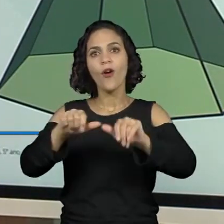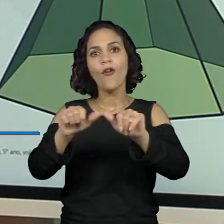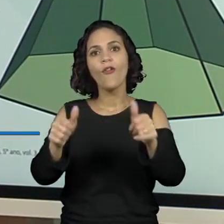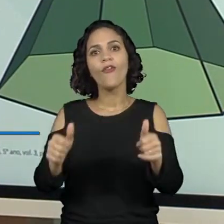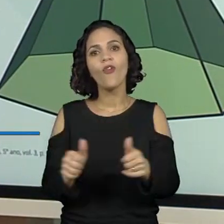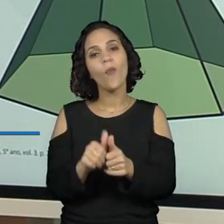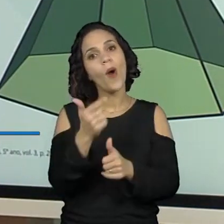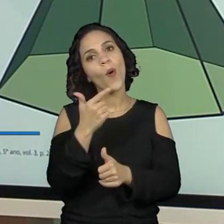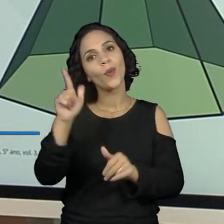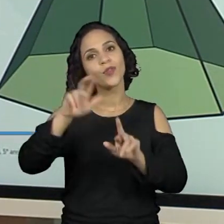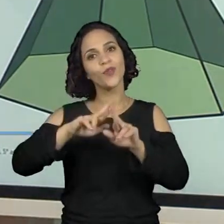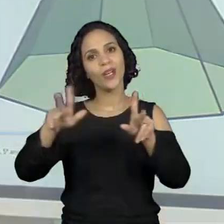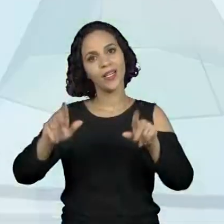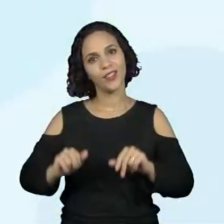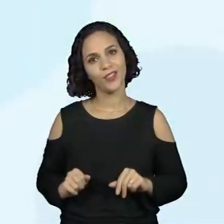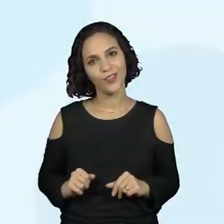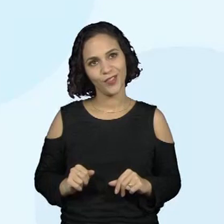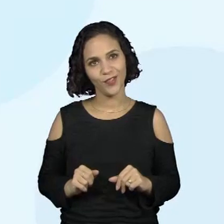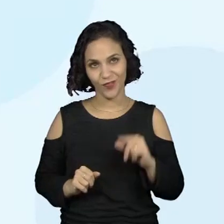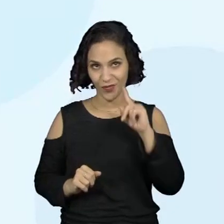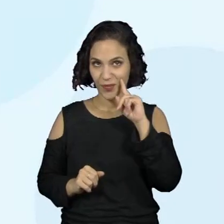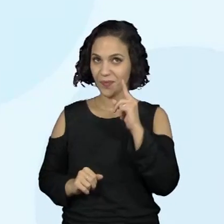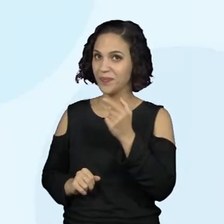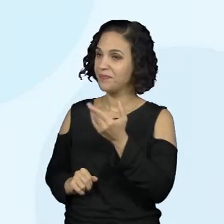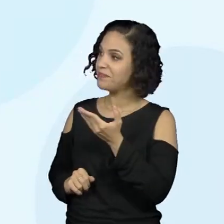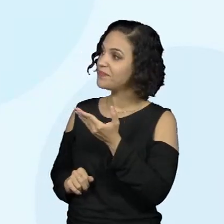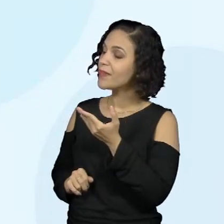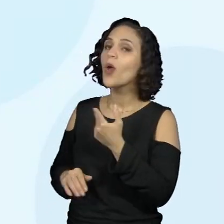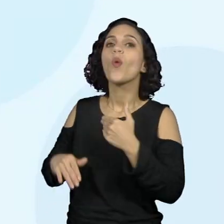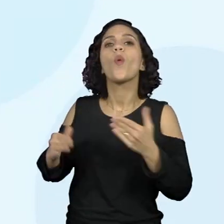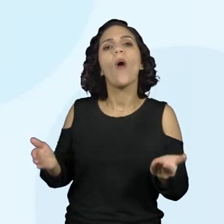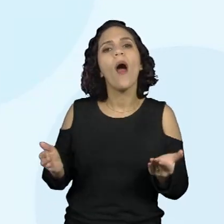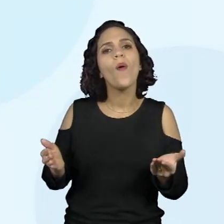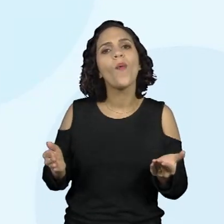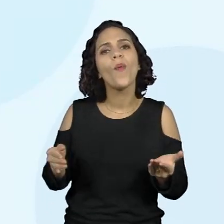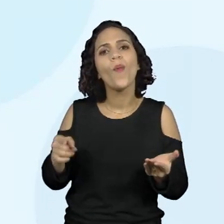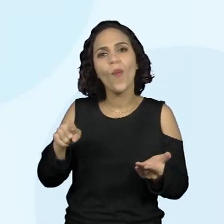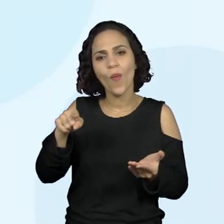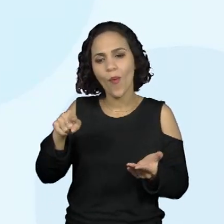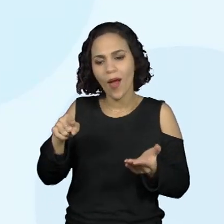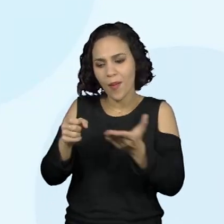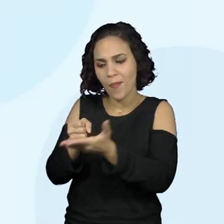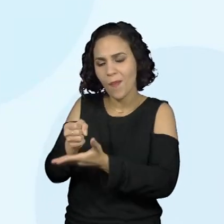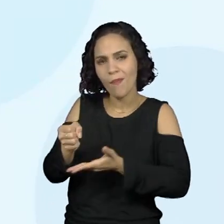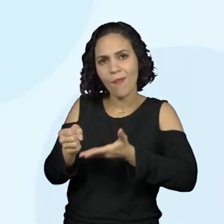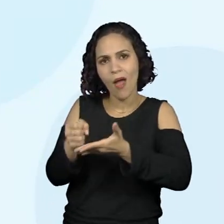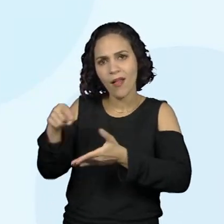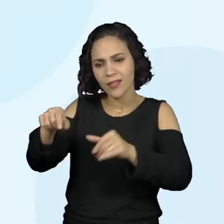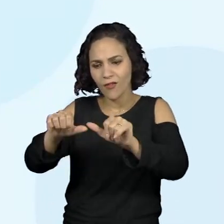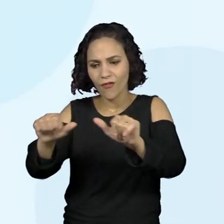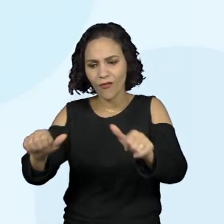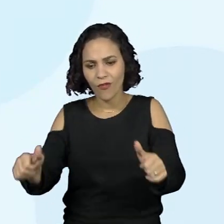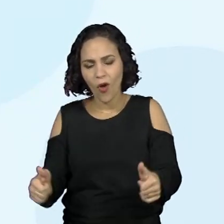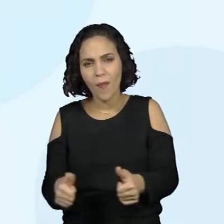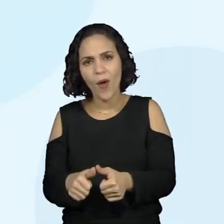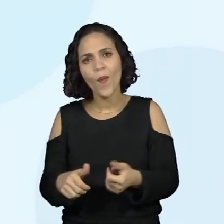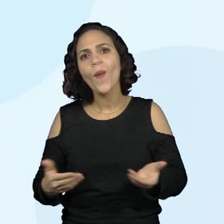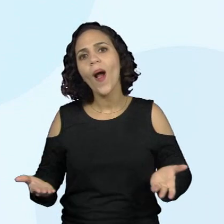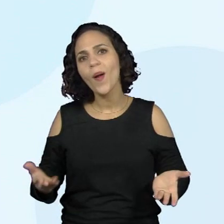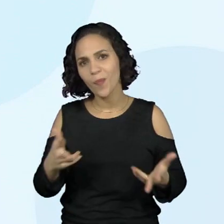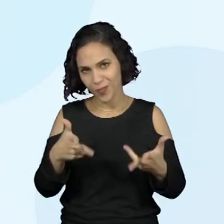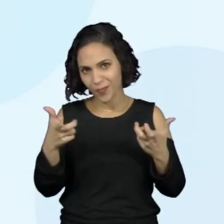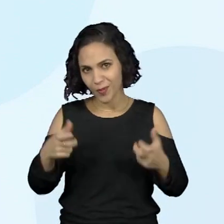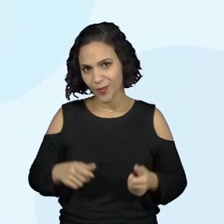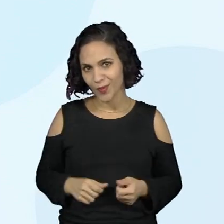um outro polígono. E que polígono é esse? Nessa pirâmide. Já conseguimos